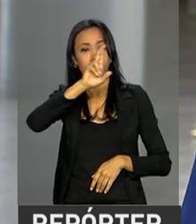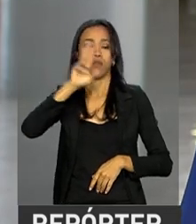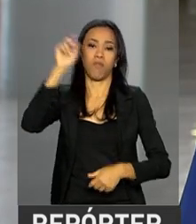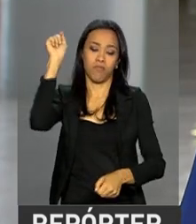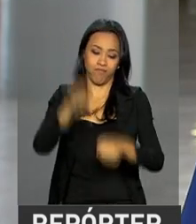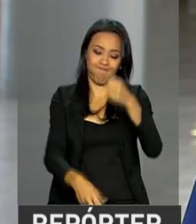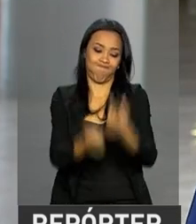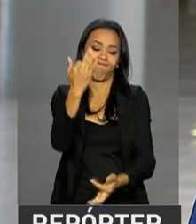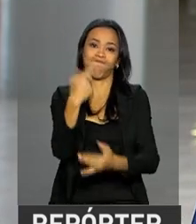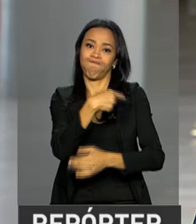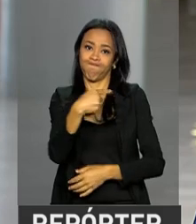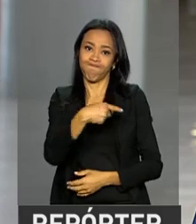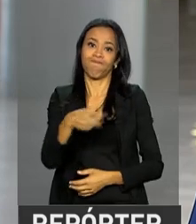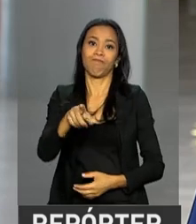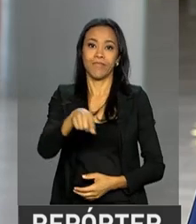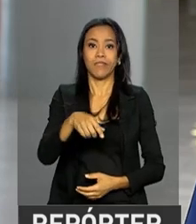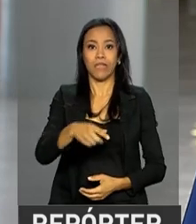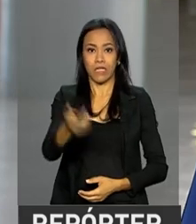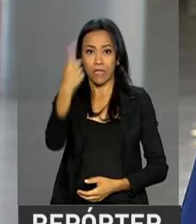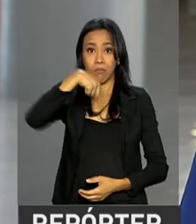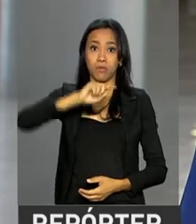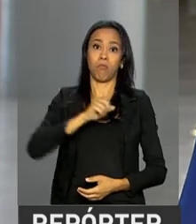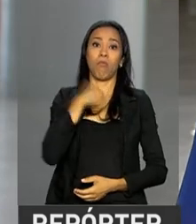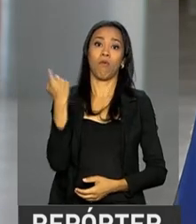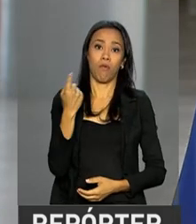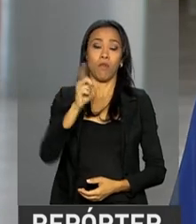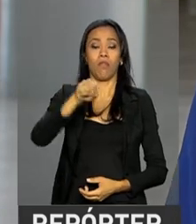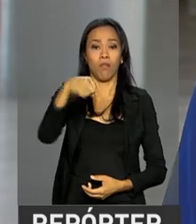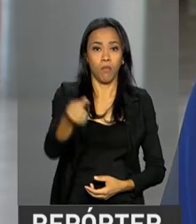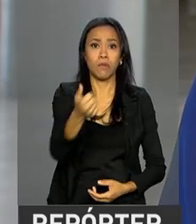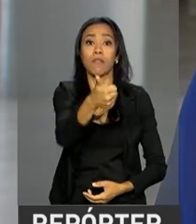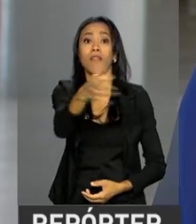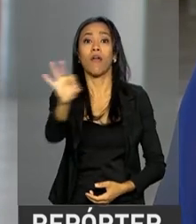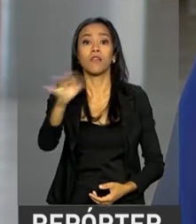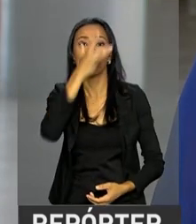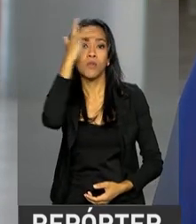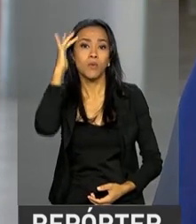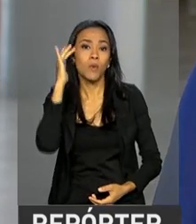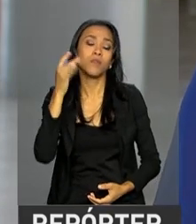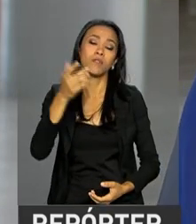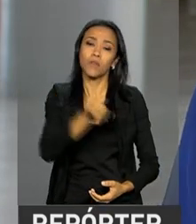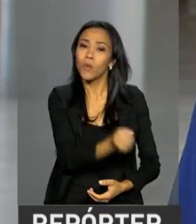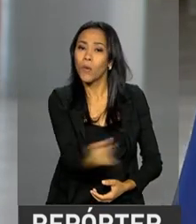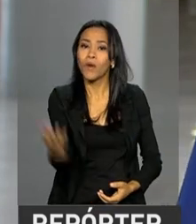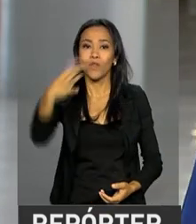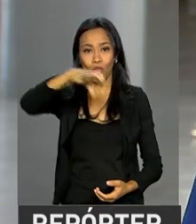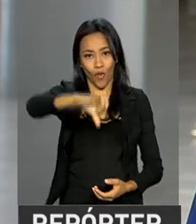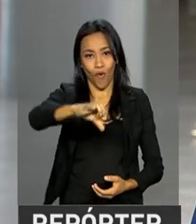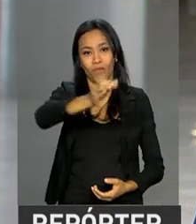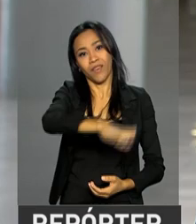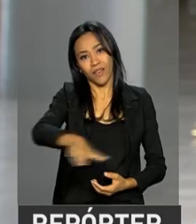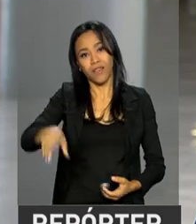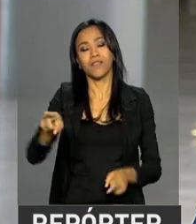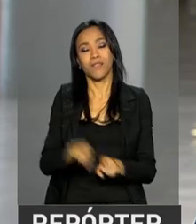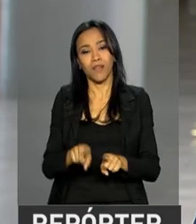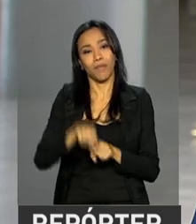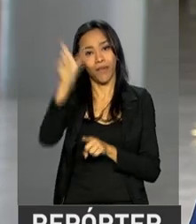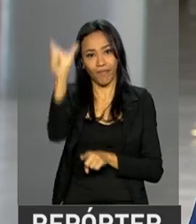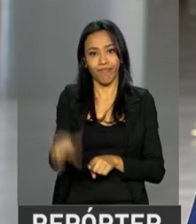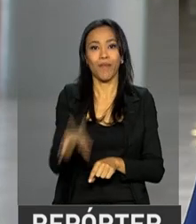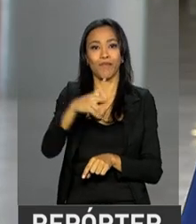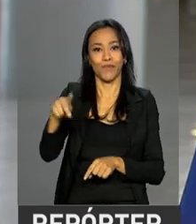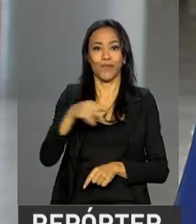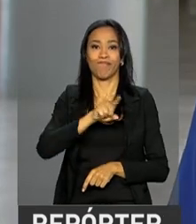tirando a própria vida e de mais dez pessoas entre elas nove crianças ea professora e